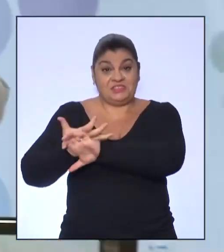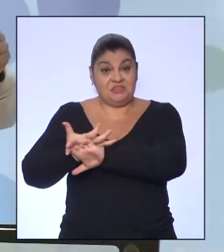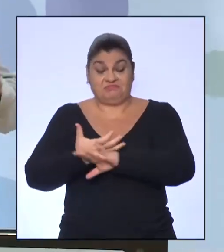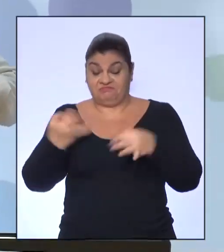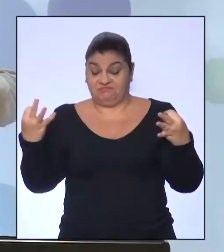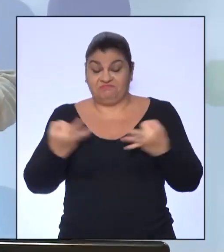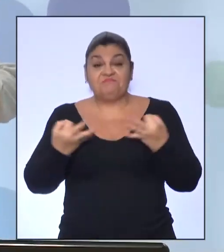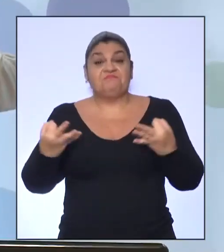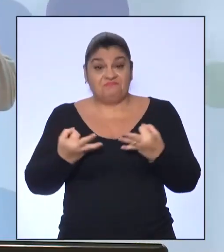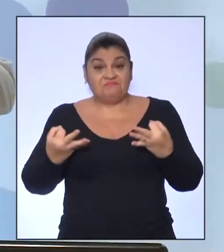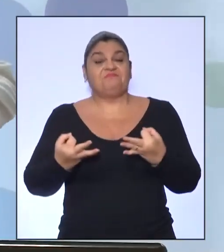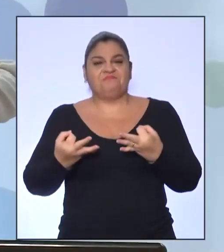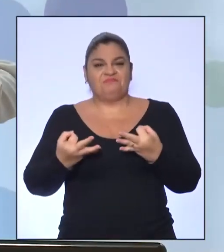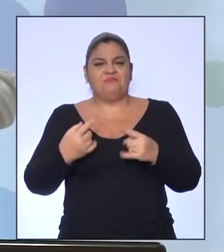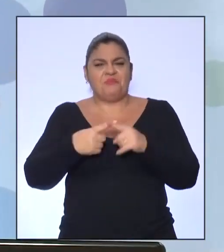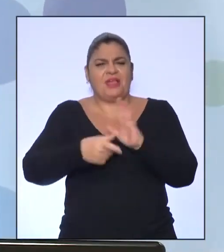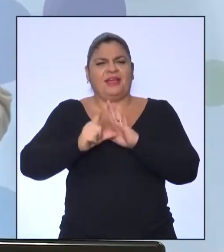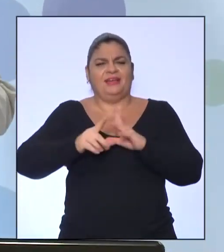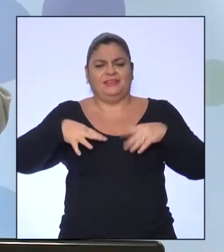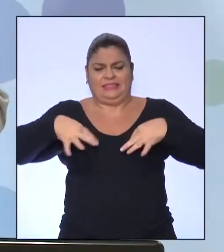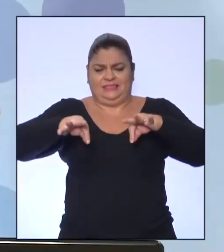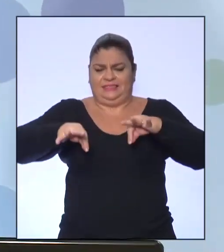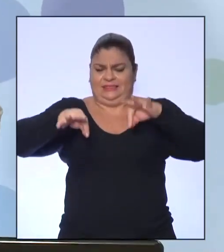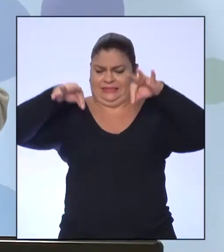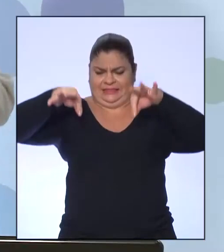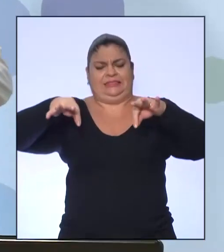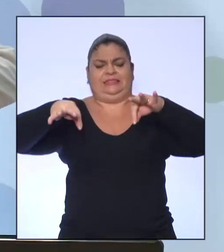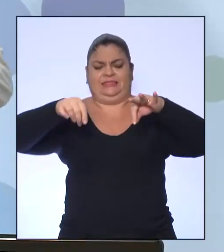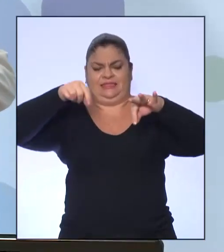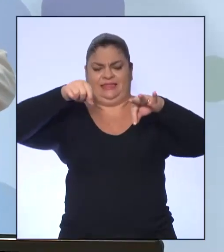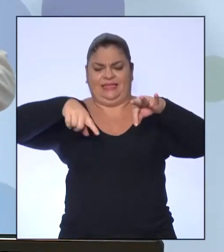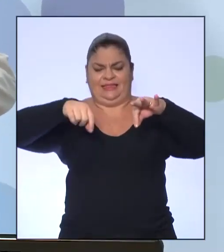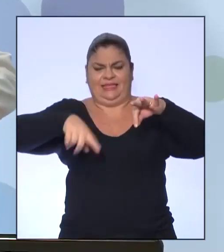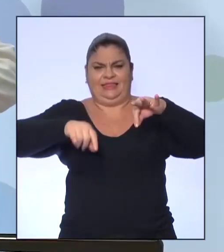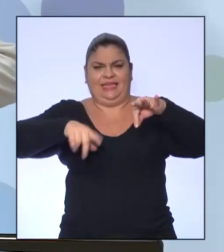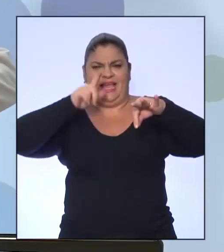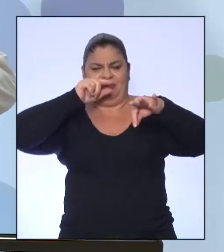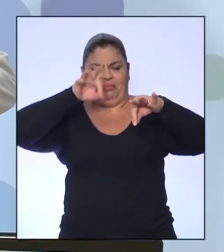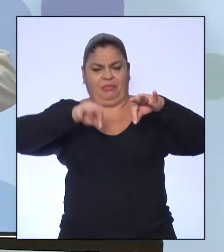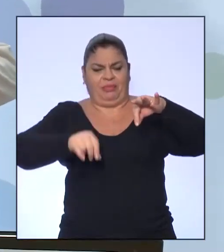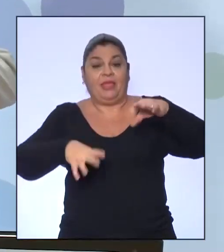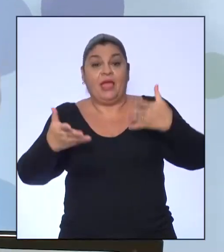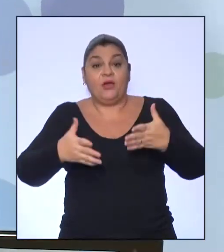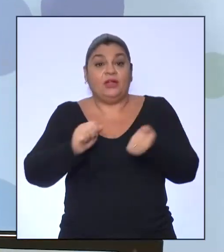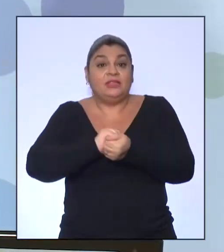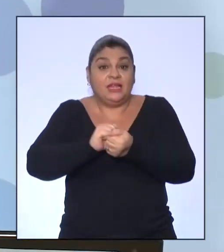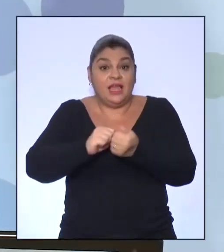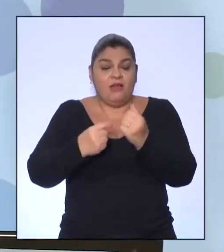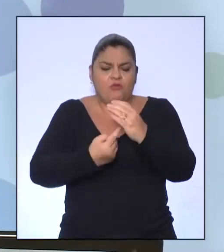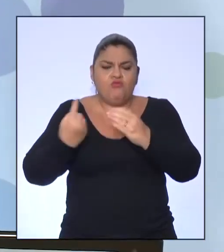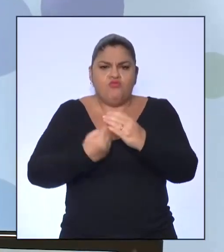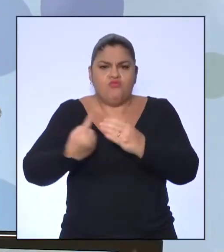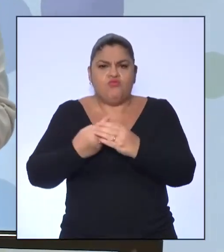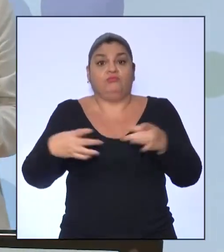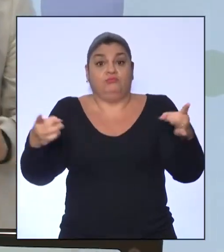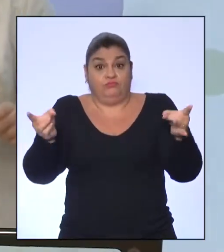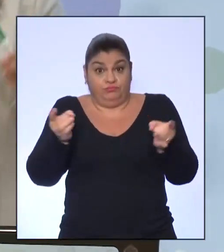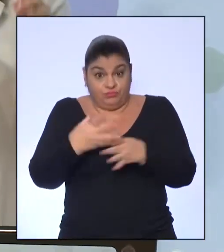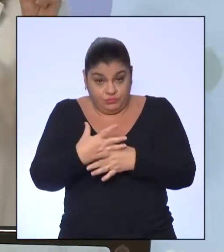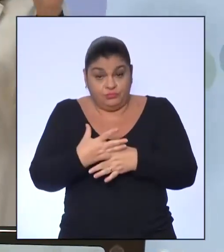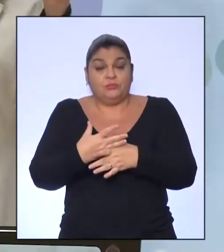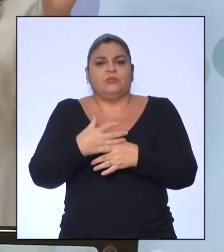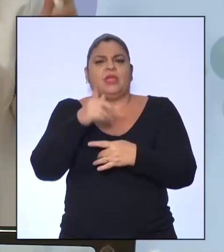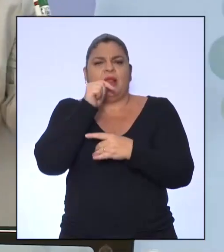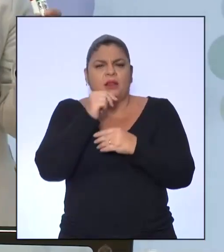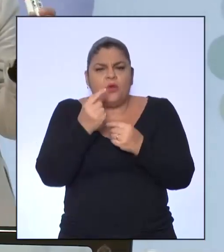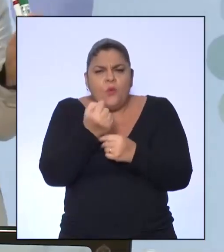água, aquela roupa pingando, né? E aí, o que você faz? Você lava a roupa, ela está bem úmida, em estado líquido, você